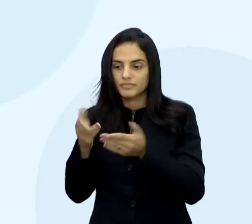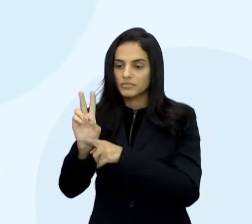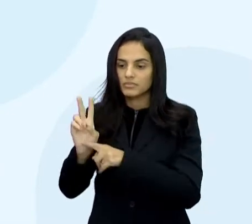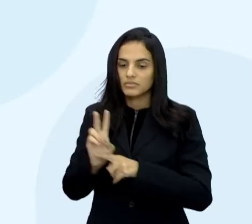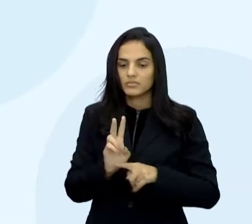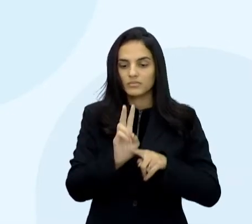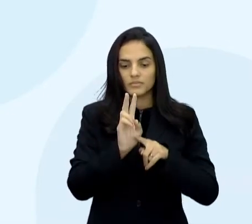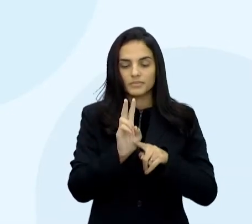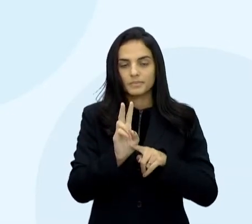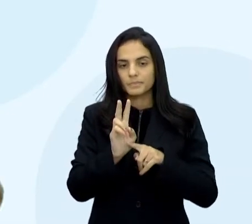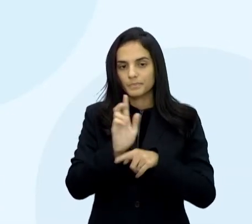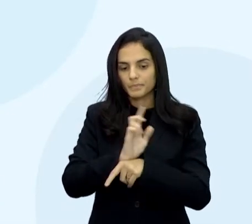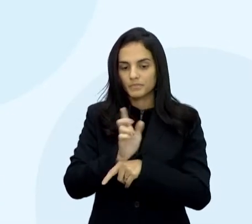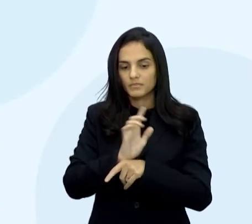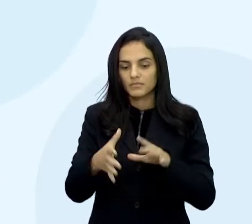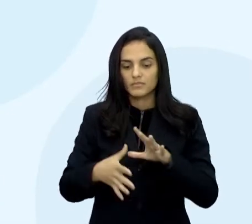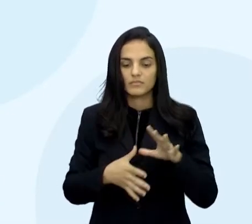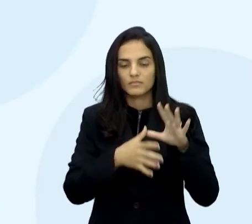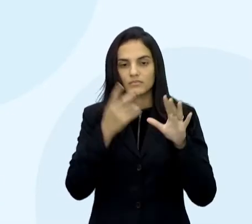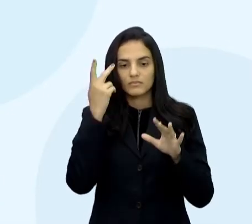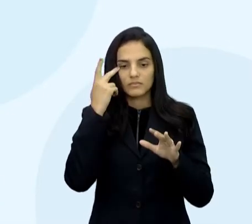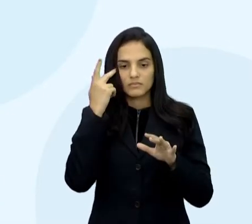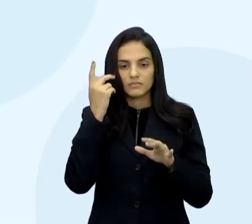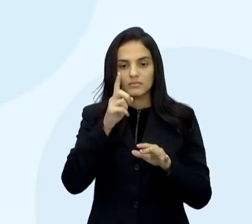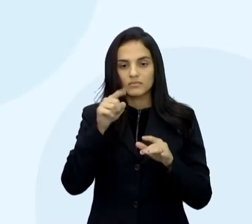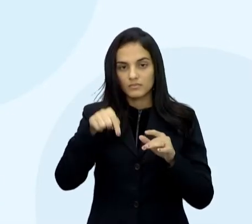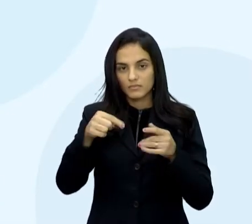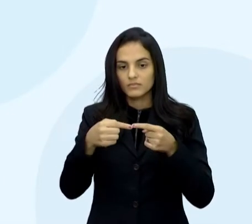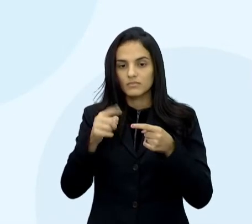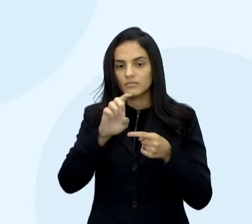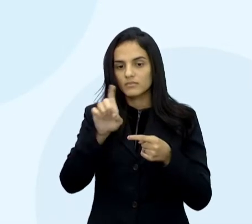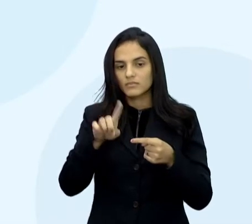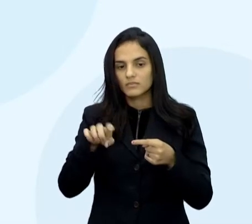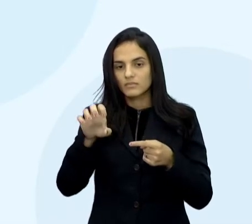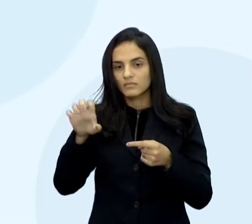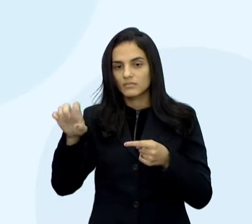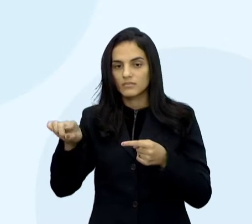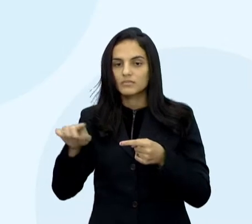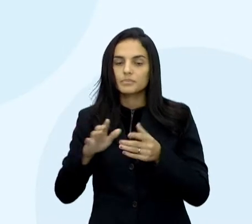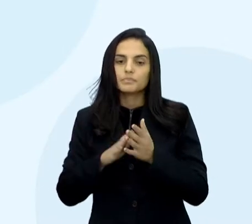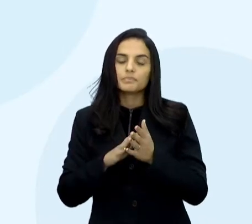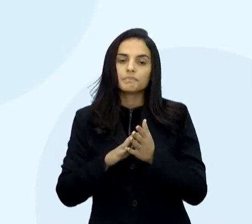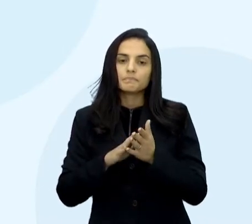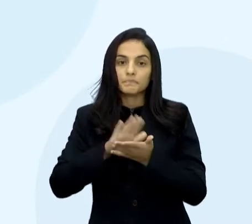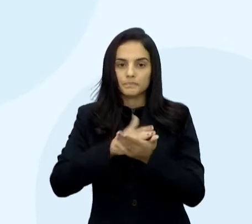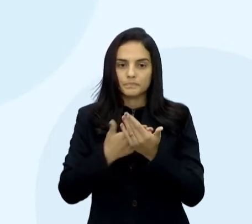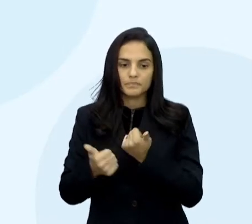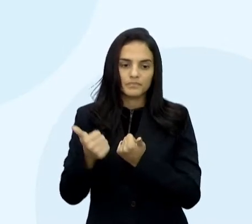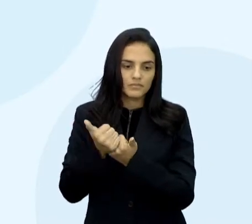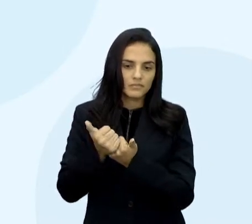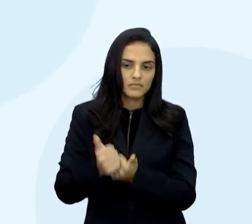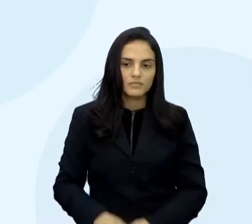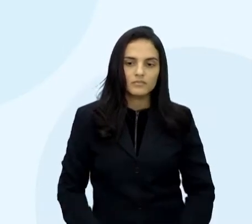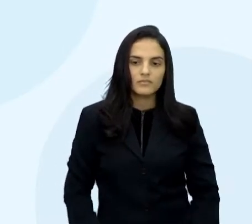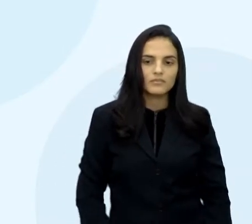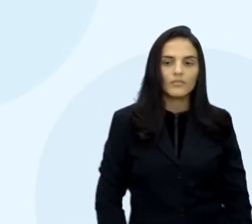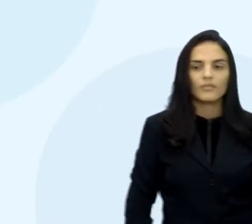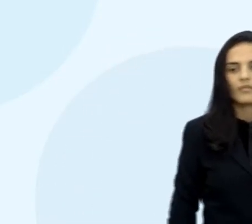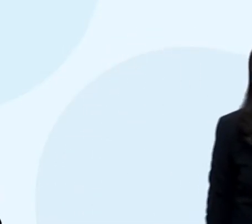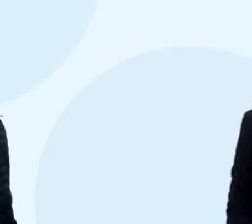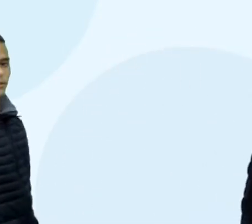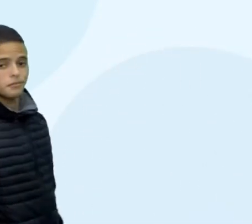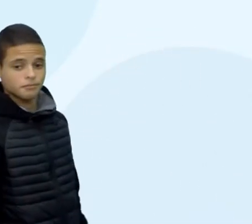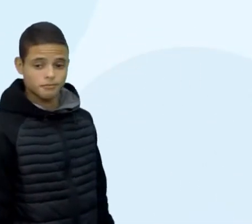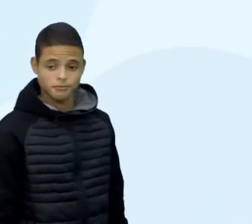gestão territorial e em São Paulo é o ZEE. Agora sim, vamos para as orientações da nossa